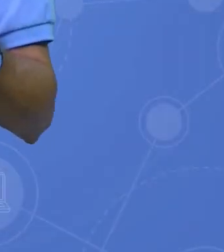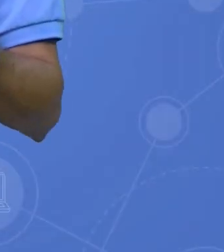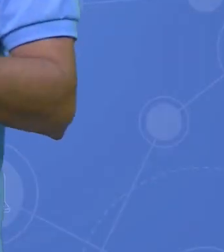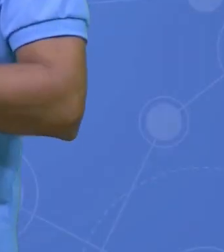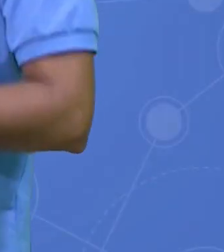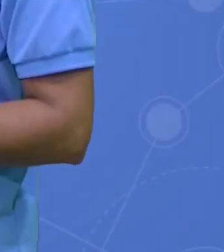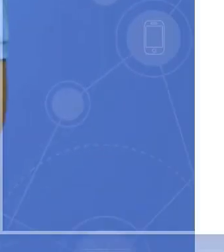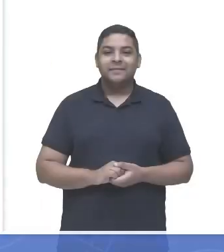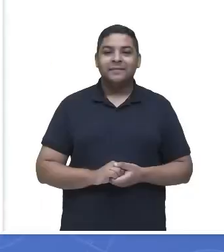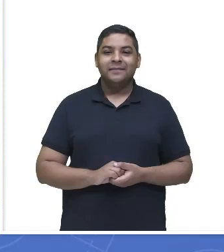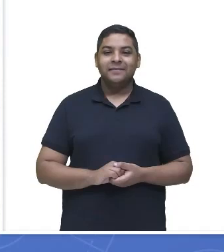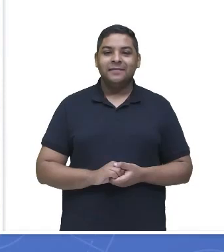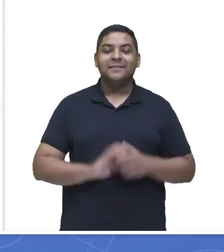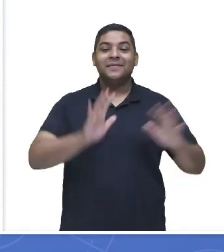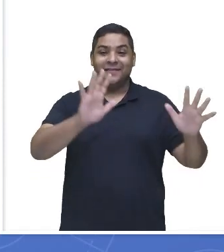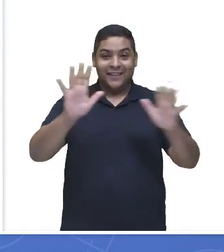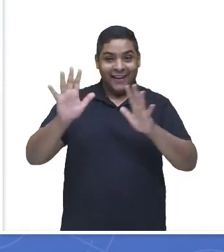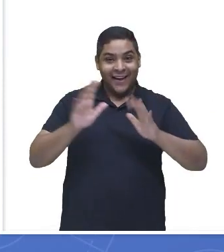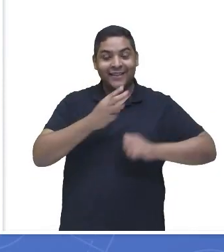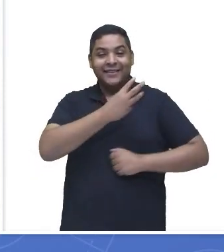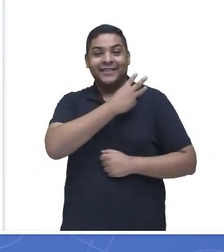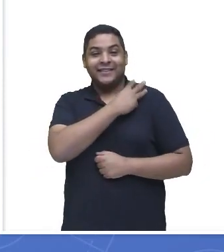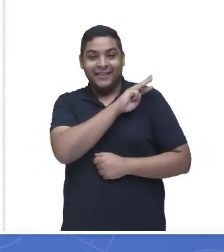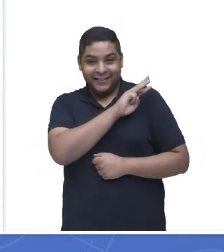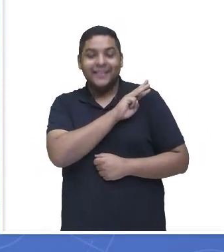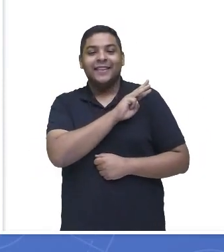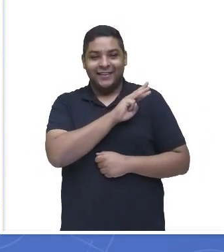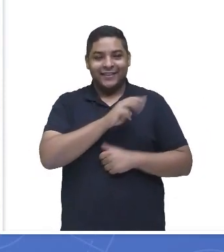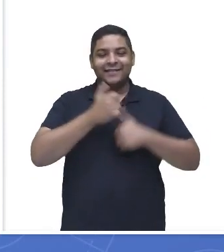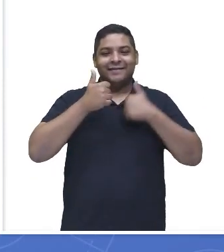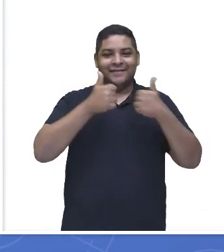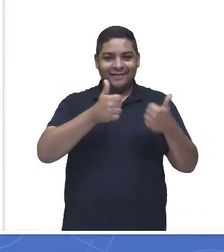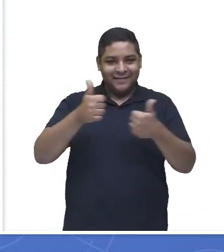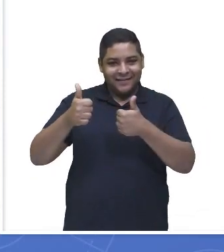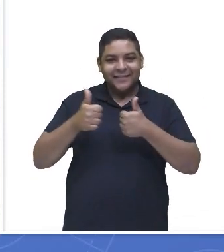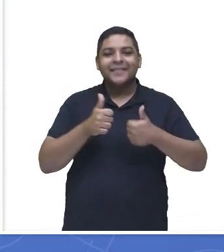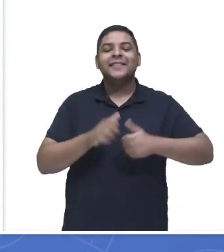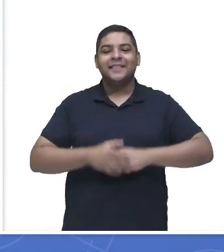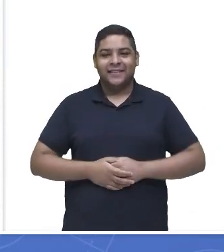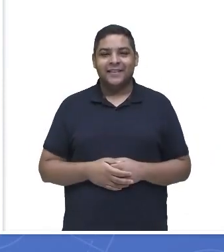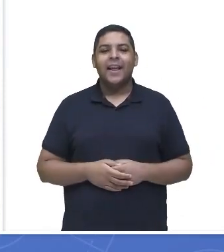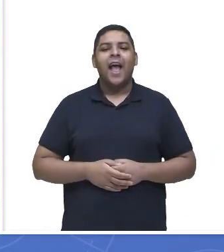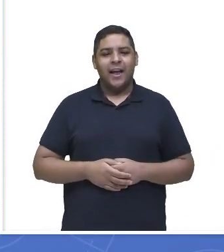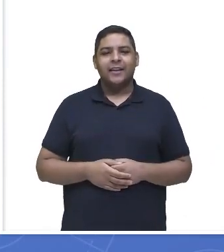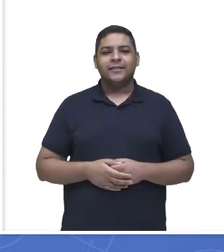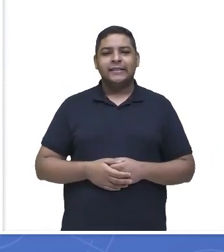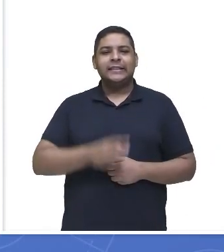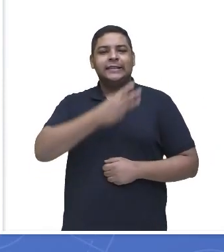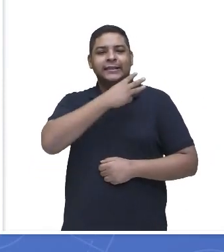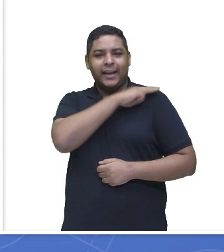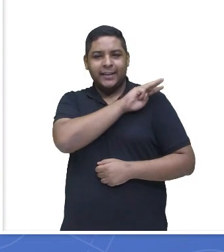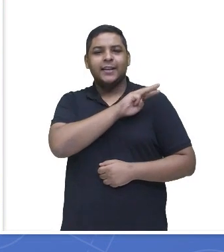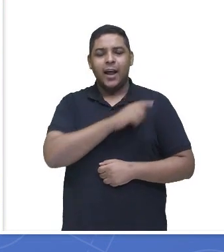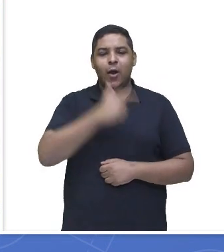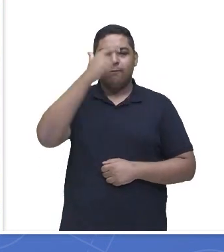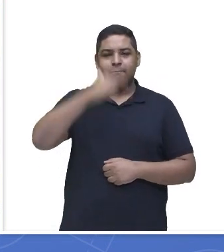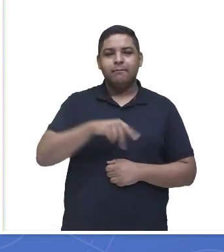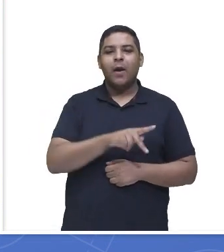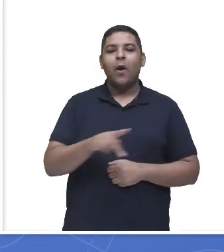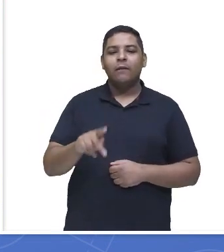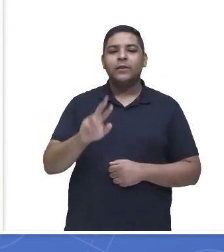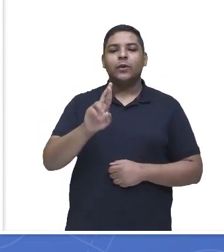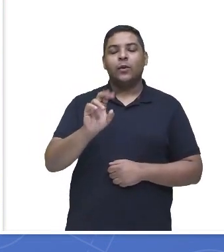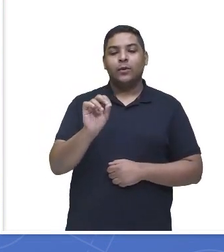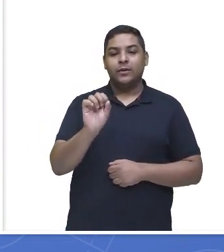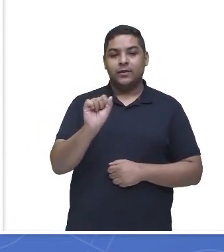Olá, terceira série do ensino médio. Terceira série, hein? Terceirão, alô terceirão, sou o professor Rosângelo